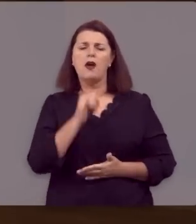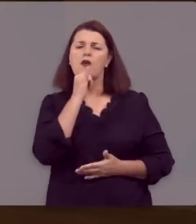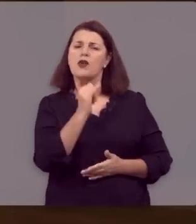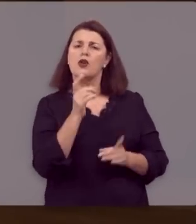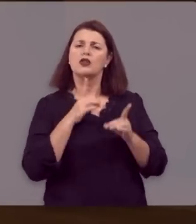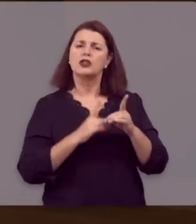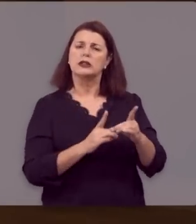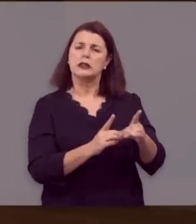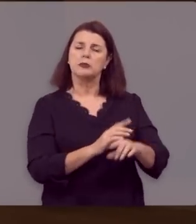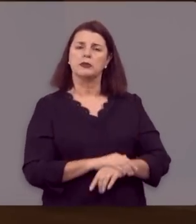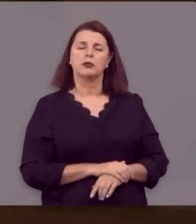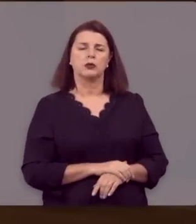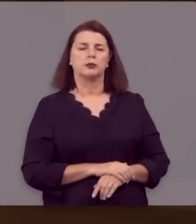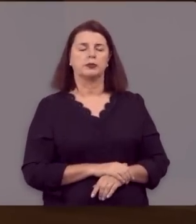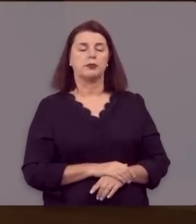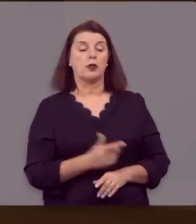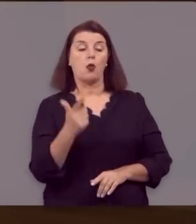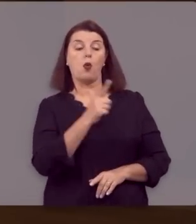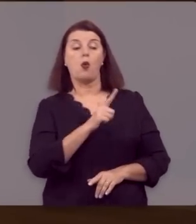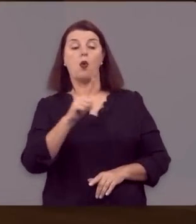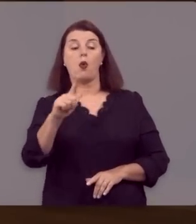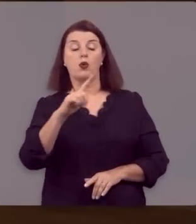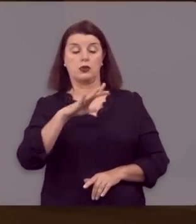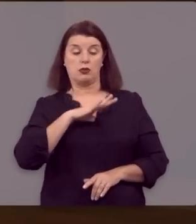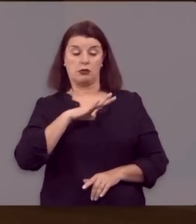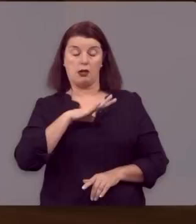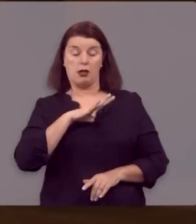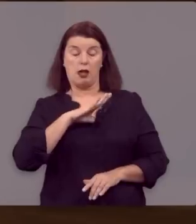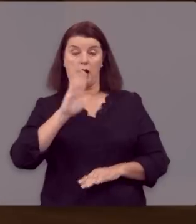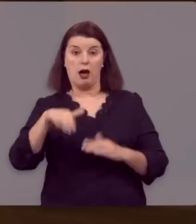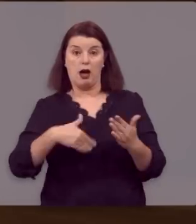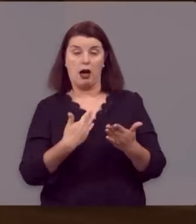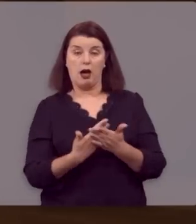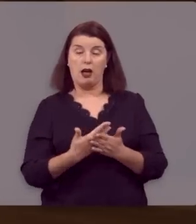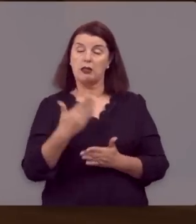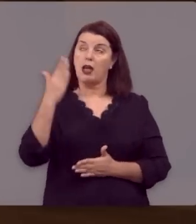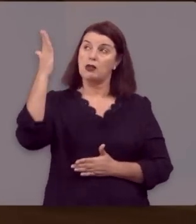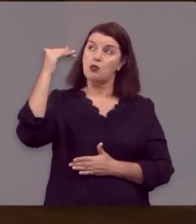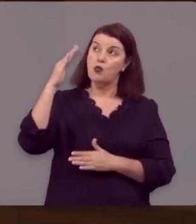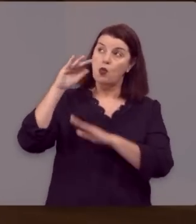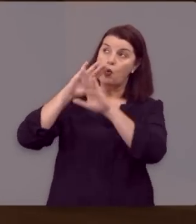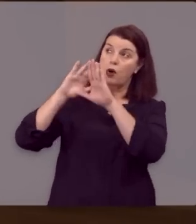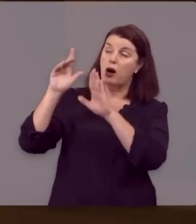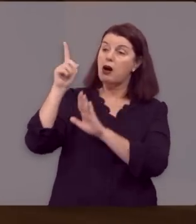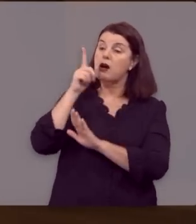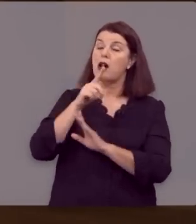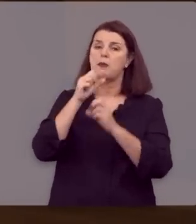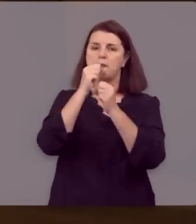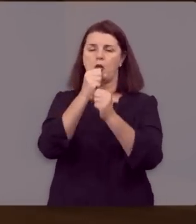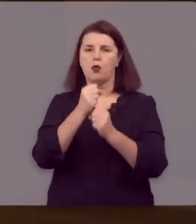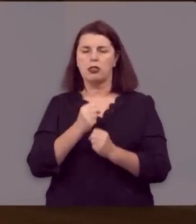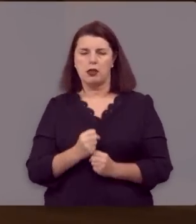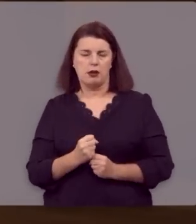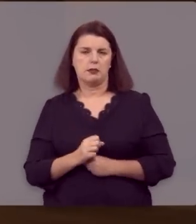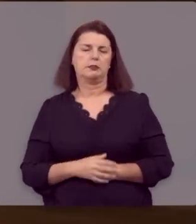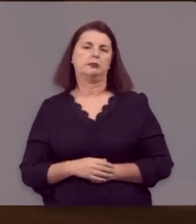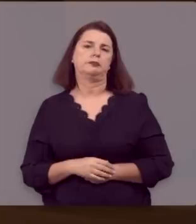seus discípulos: permanecei na cidade até que do alto sejais revestidos de poder.